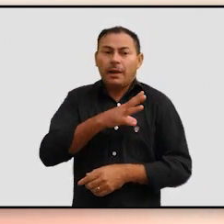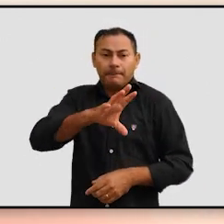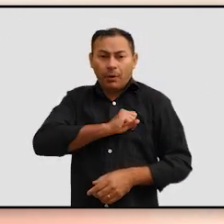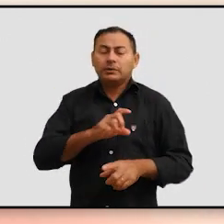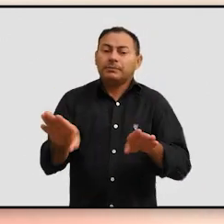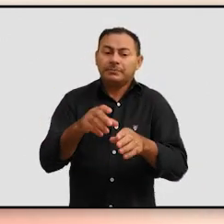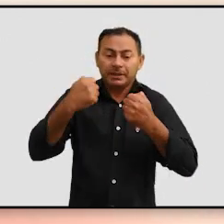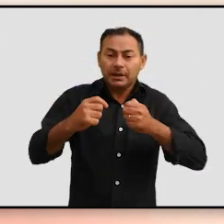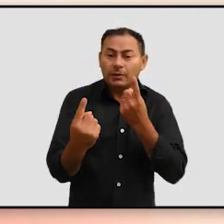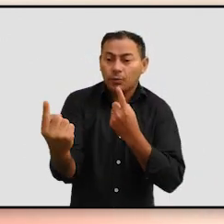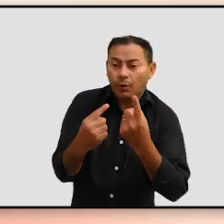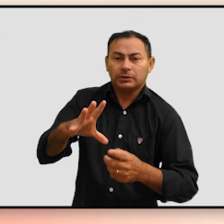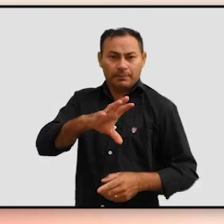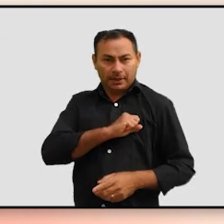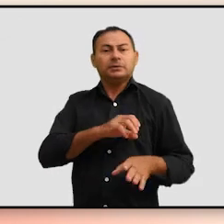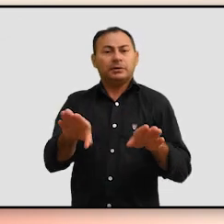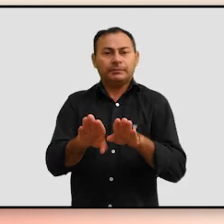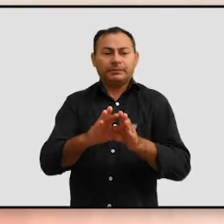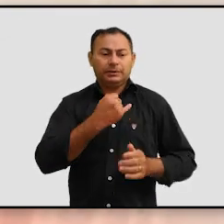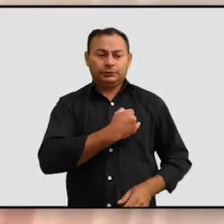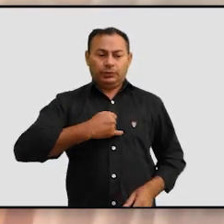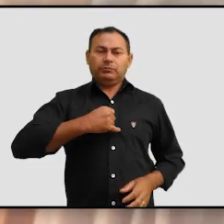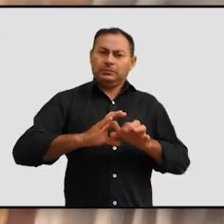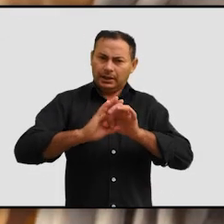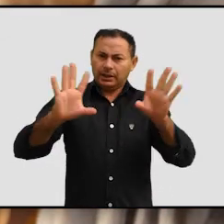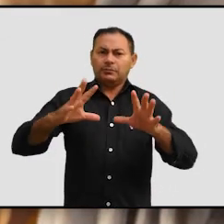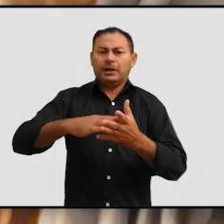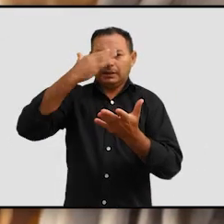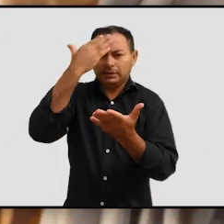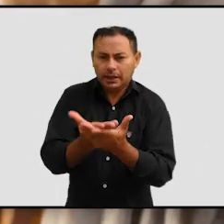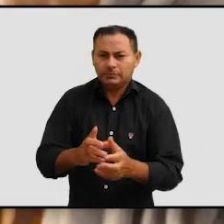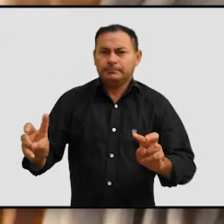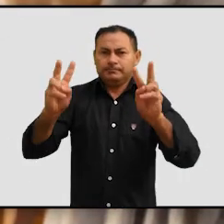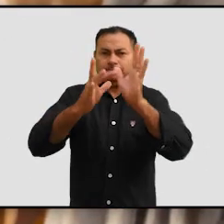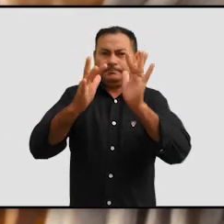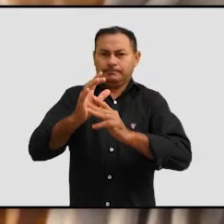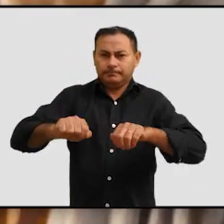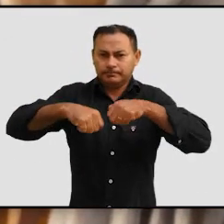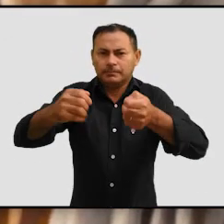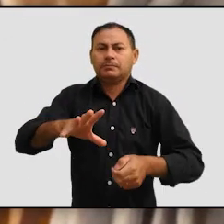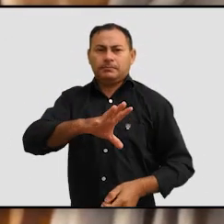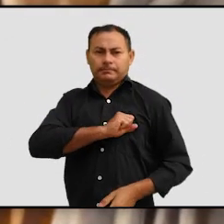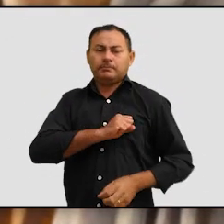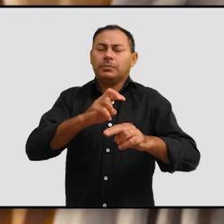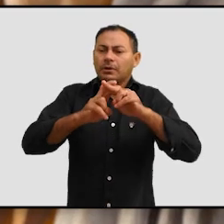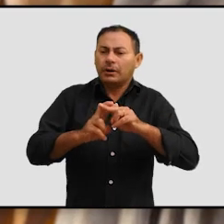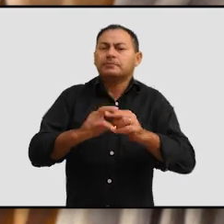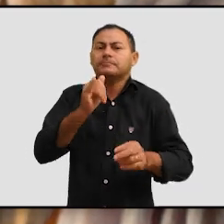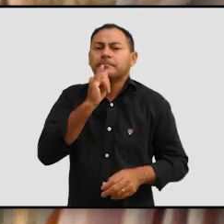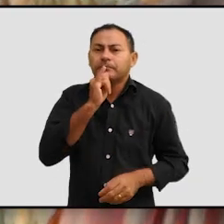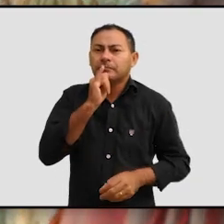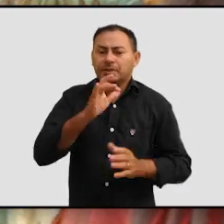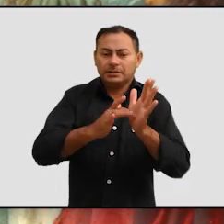nós também devemos amar uns aos outros. João deixa claro que devemos confessar o valor que Jesus deu ao amor por causa